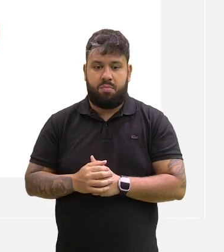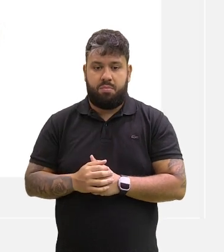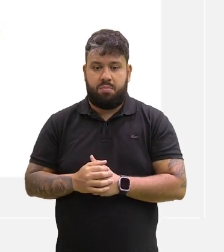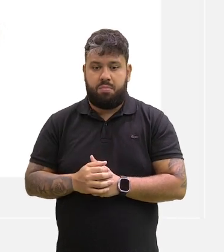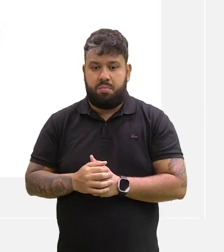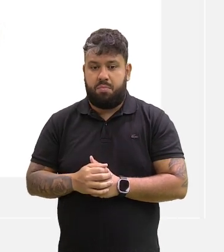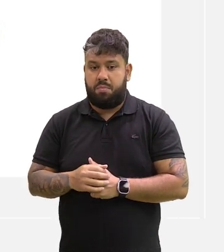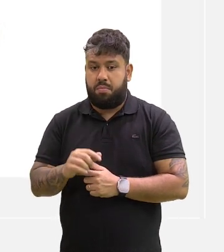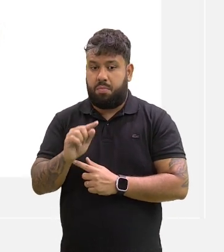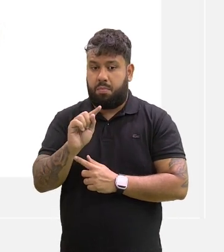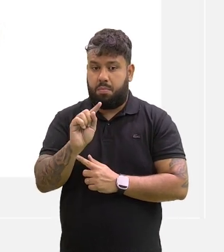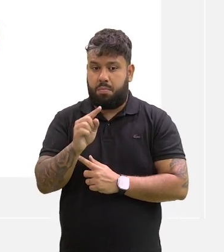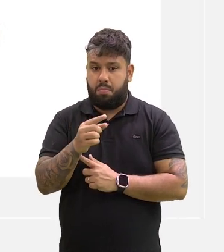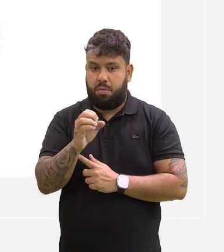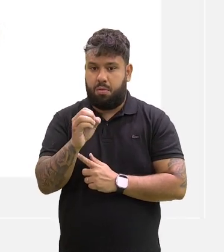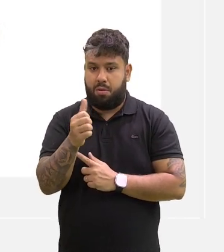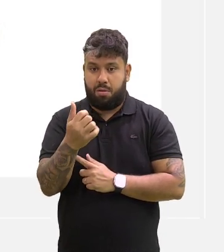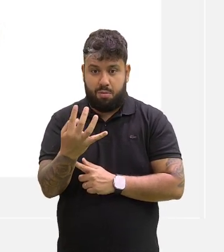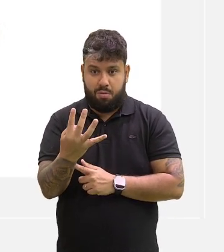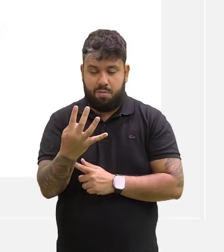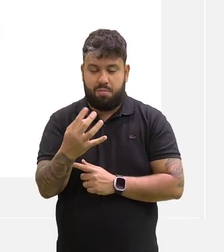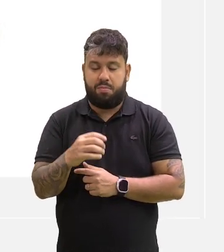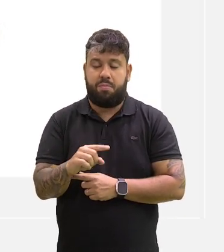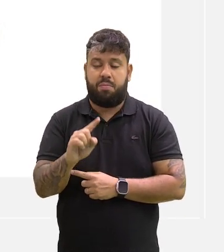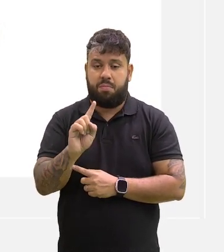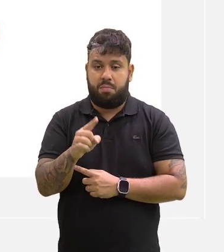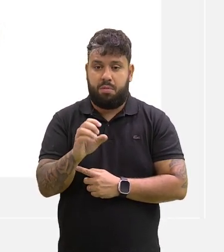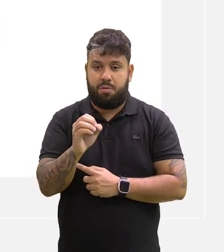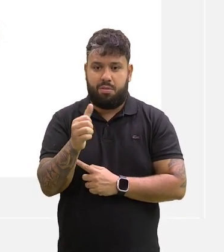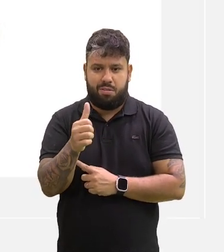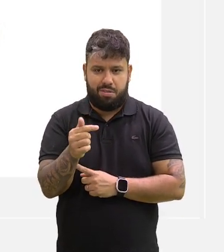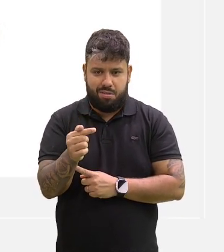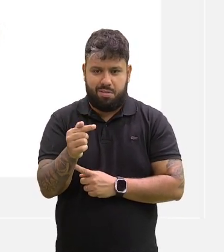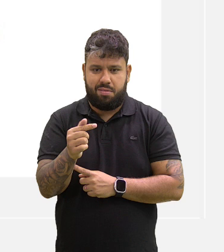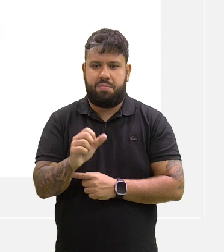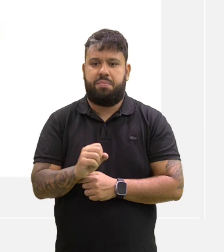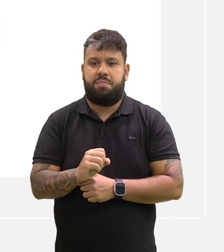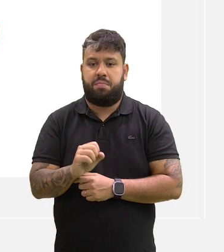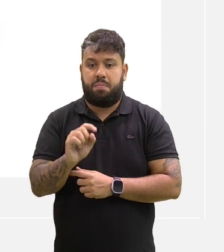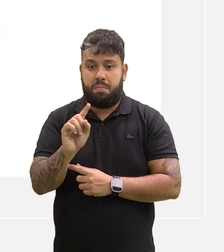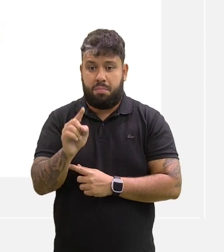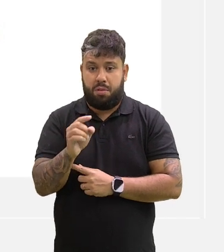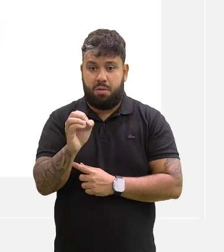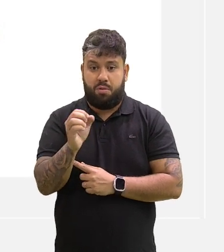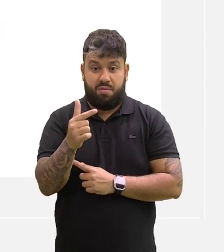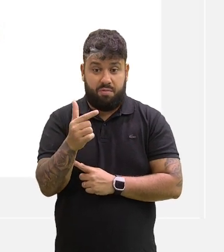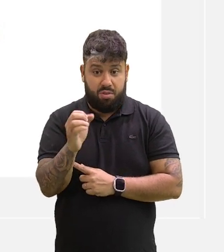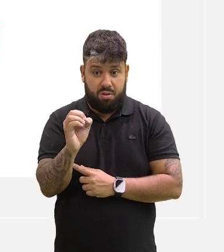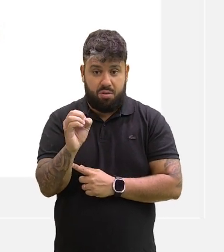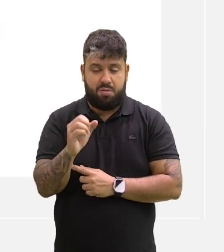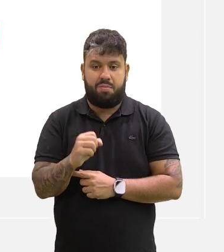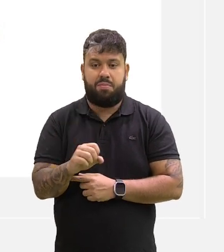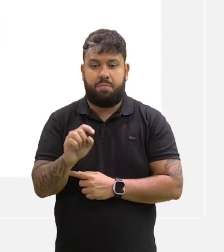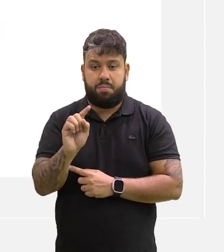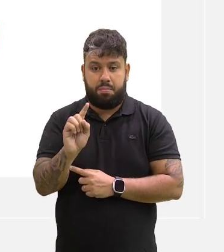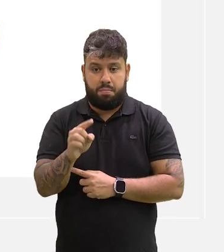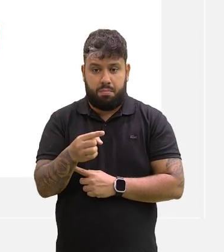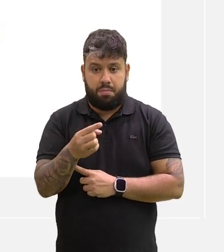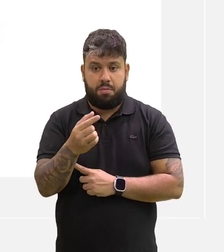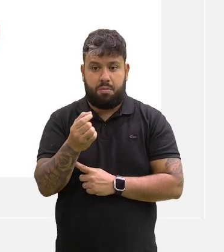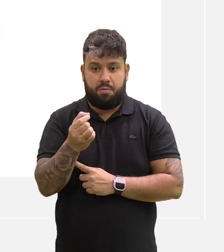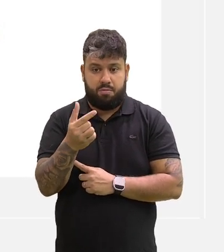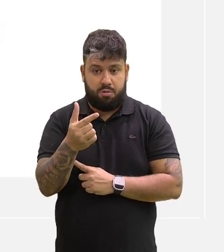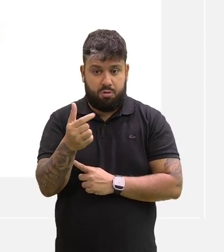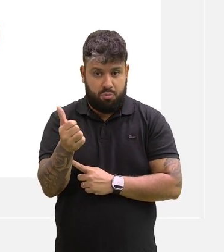nós temos 1014, nós temos 1017, nós temos 1020, nós temos